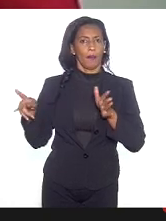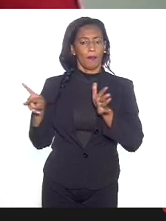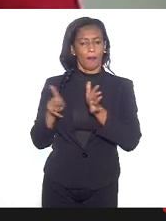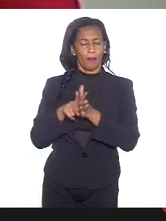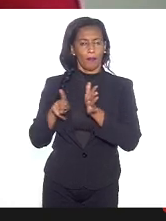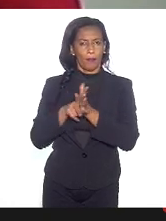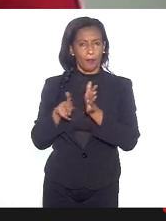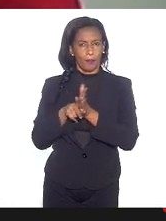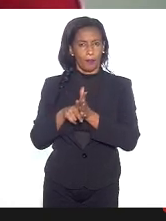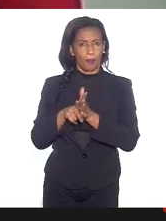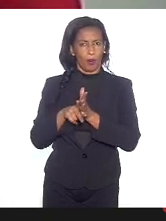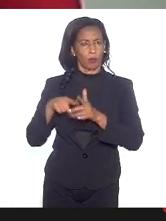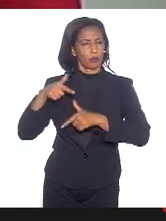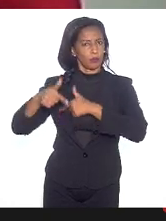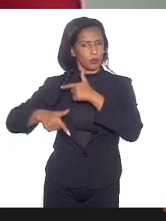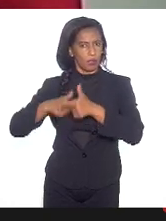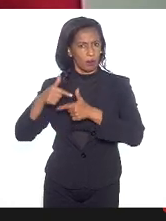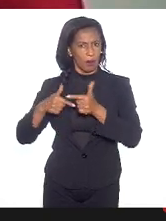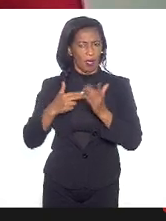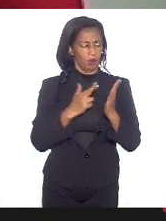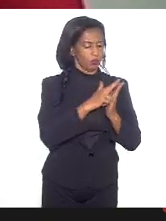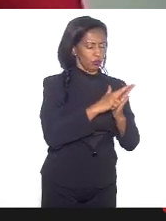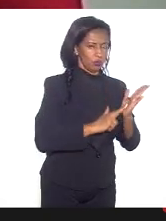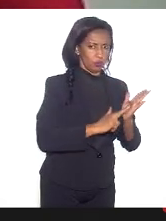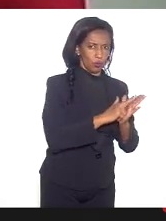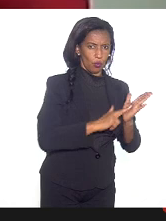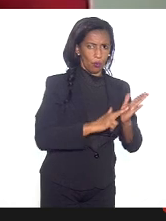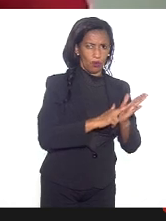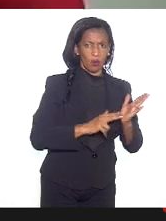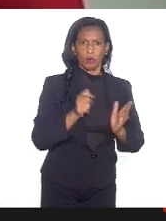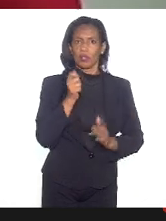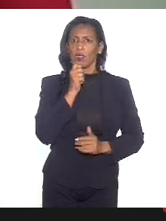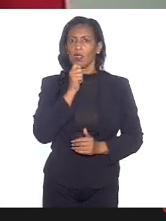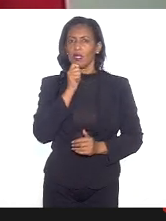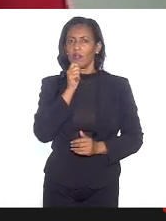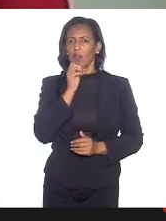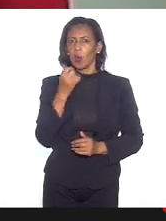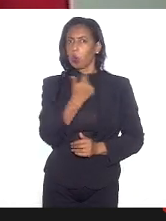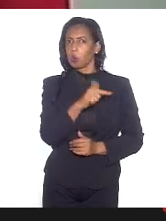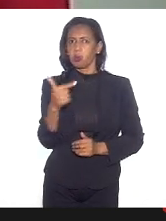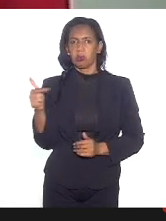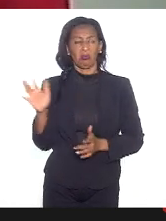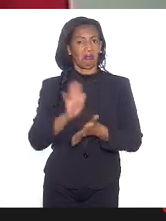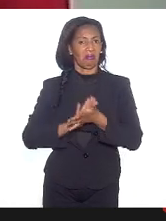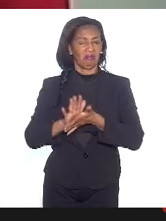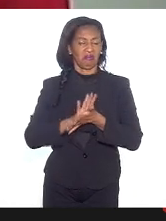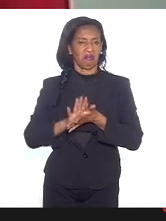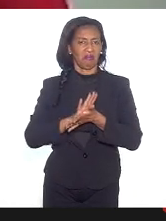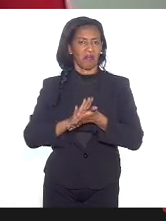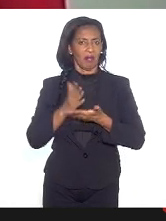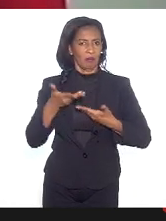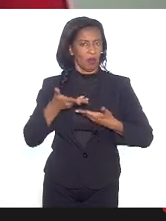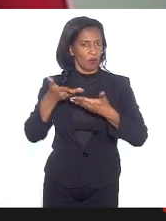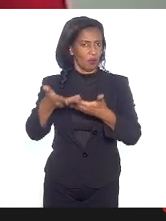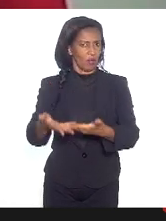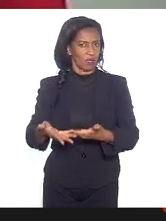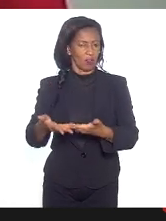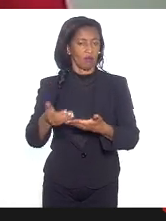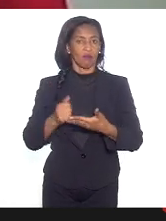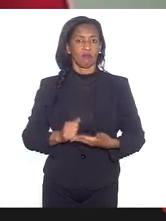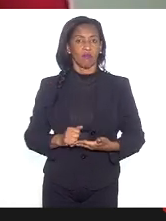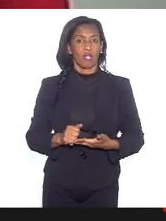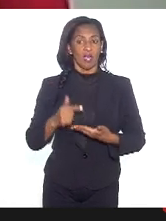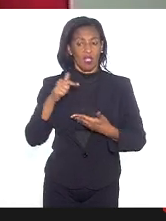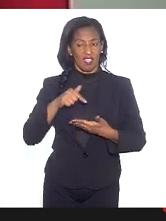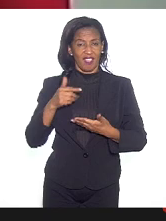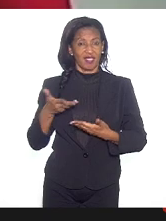de requerimento de informações, que disse que não havia nenhuma tratativa para a convocação, essa convocação